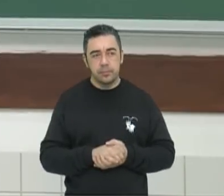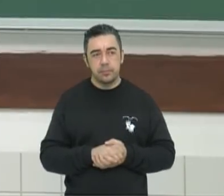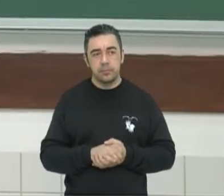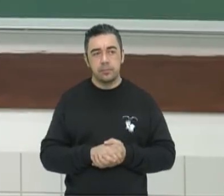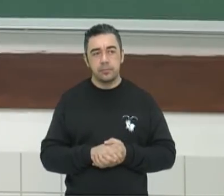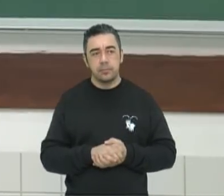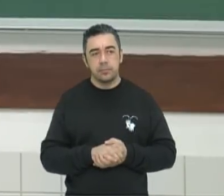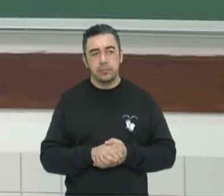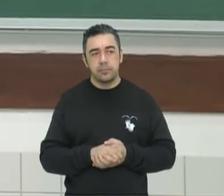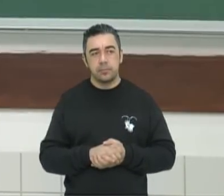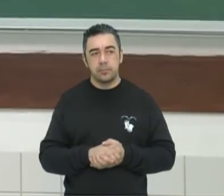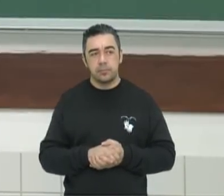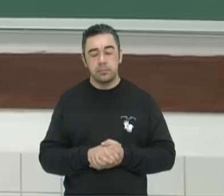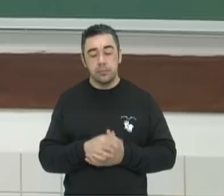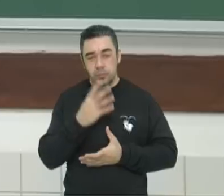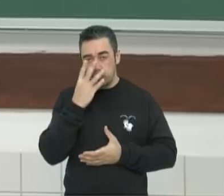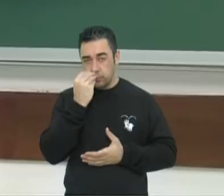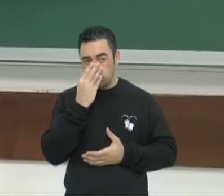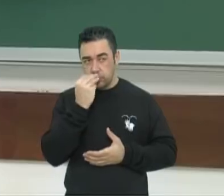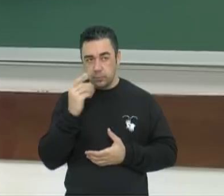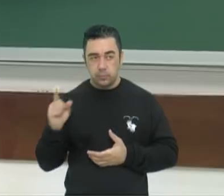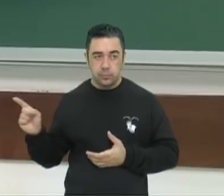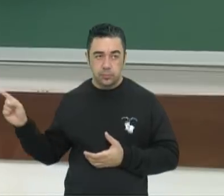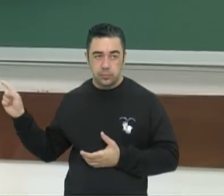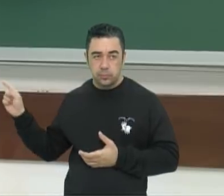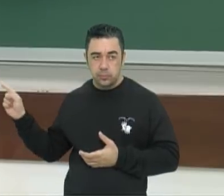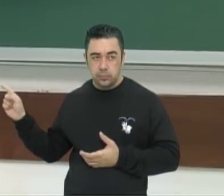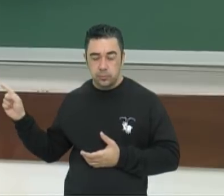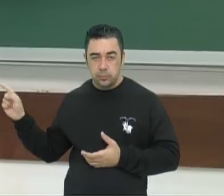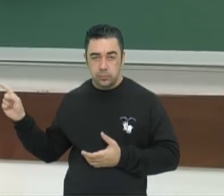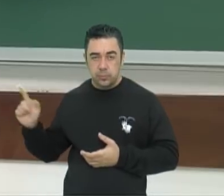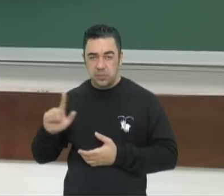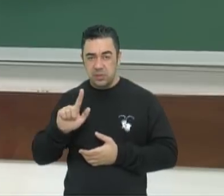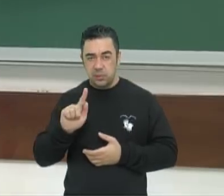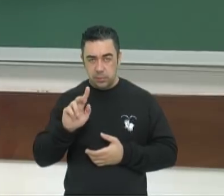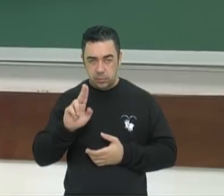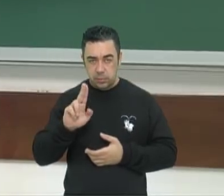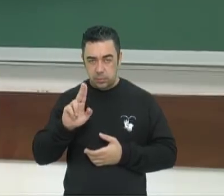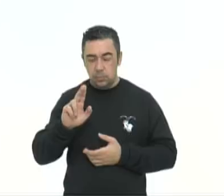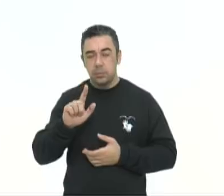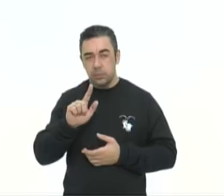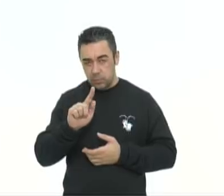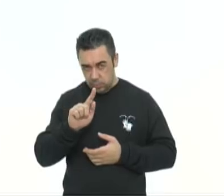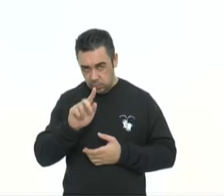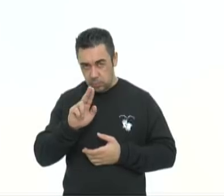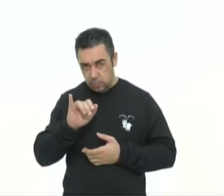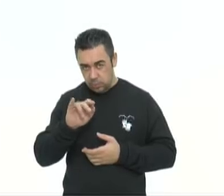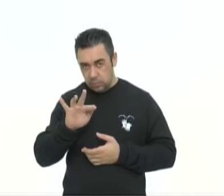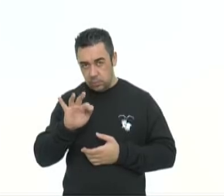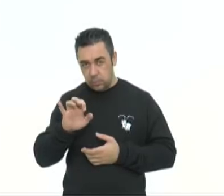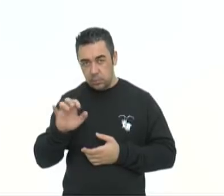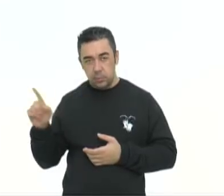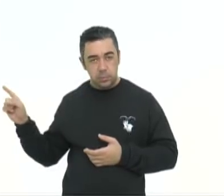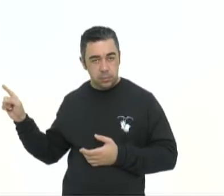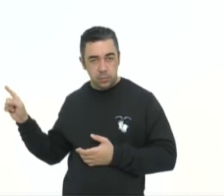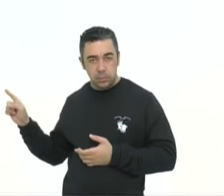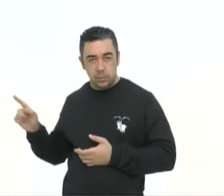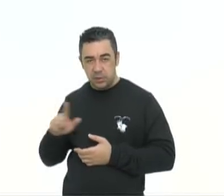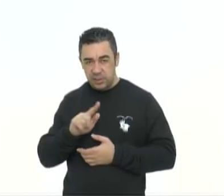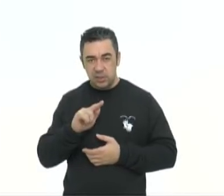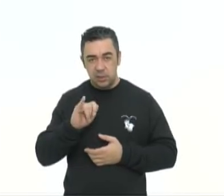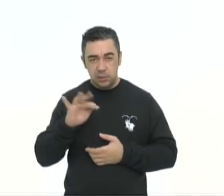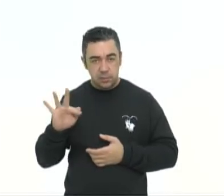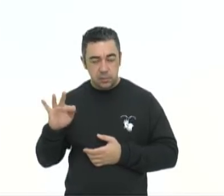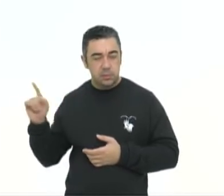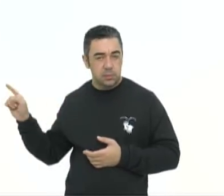certo? E aqui, gente, nós temos um modelo de funcionamento da locomotiva a vapor,